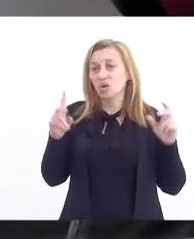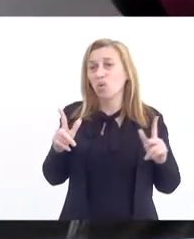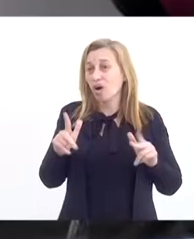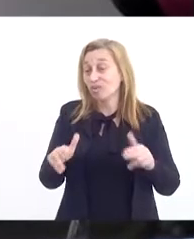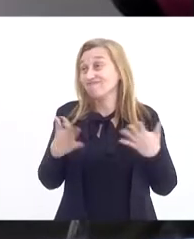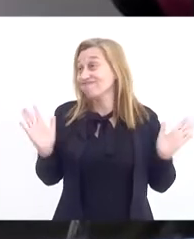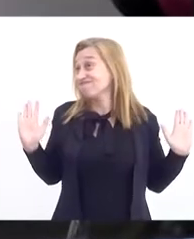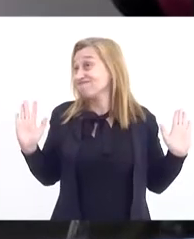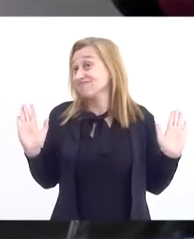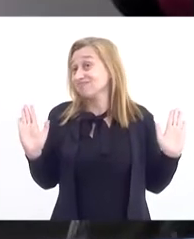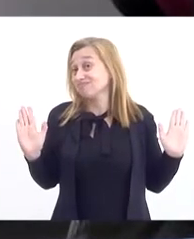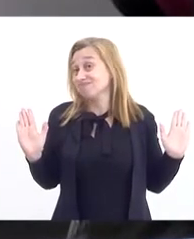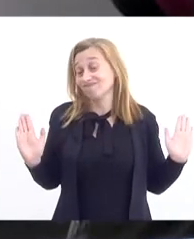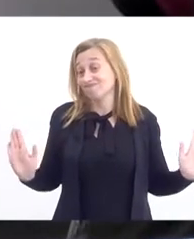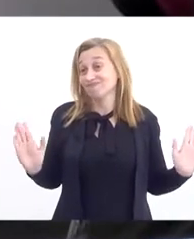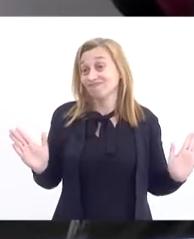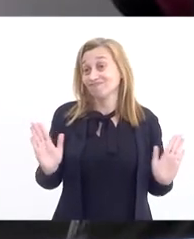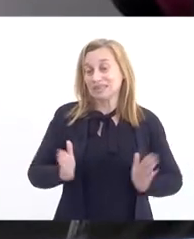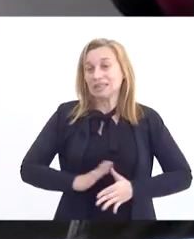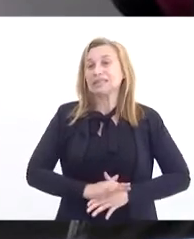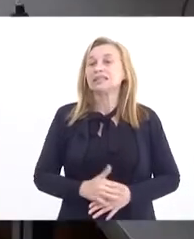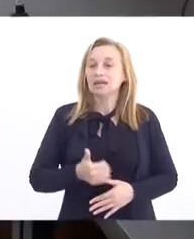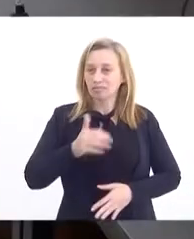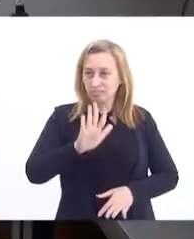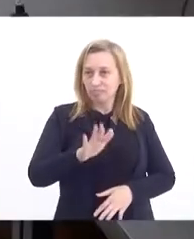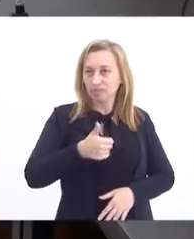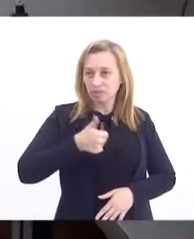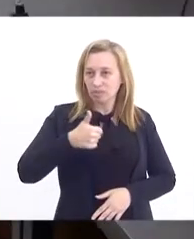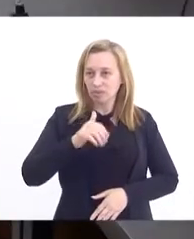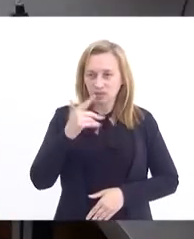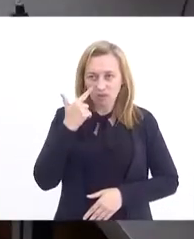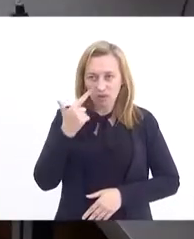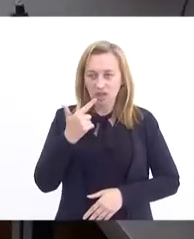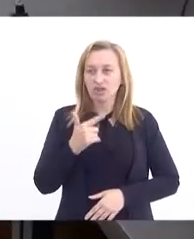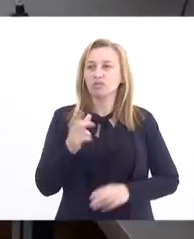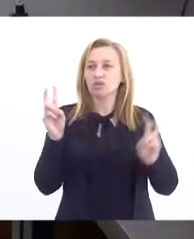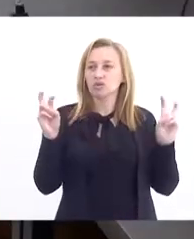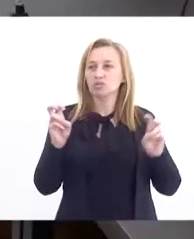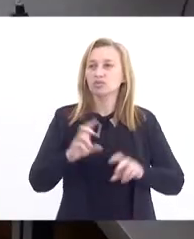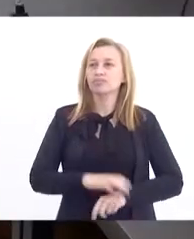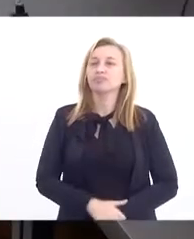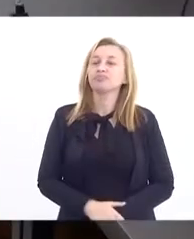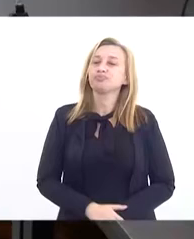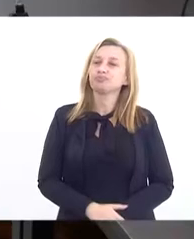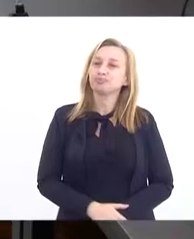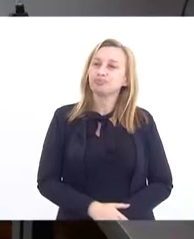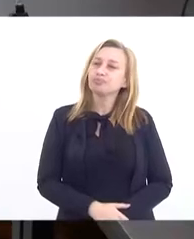Estou te primeiro, pedindo vista para... Primeiro vamos fazer aqui uma questão.